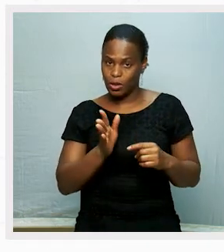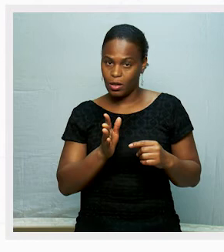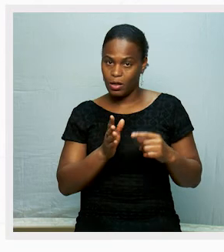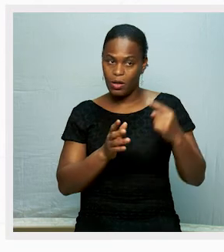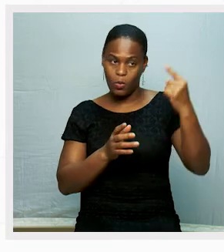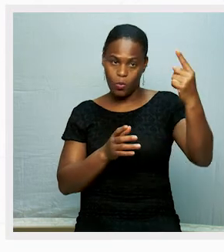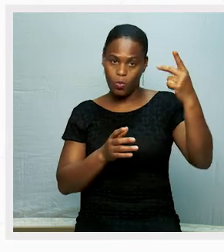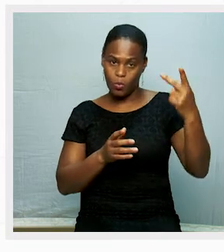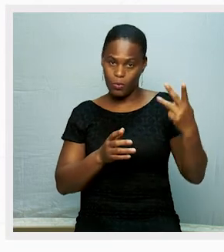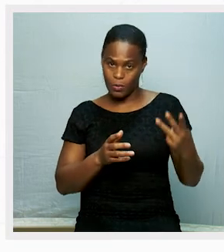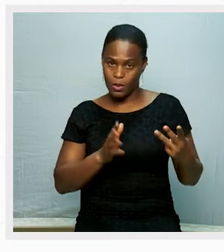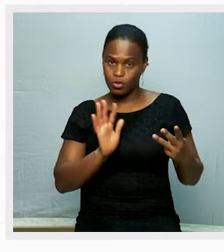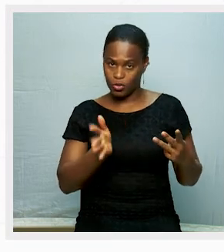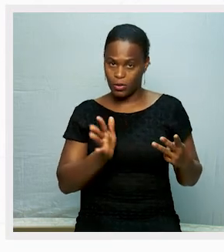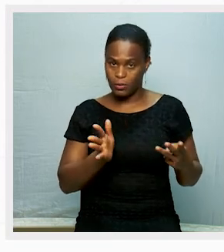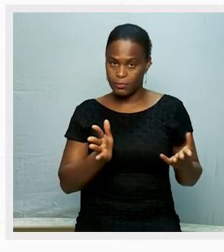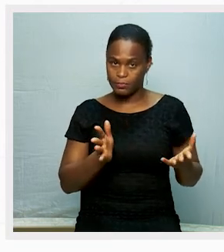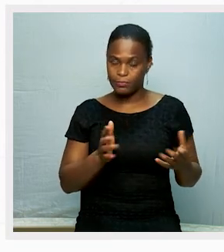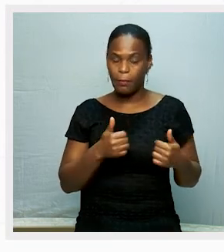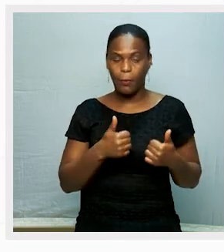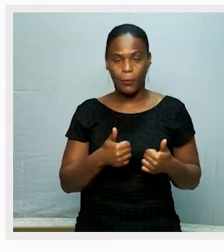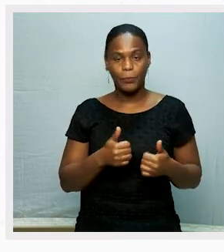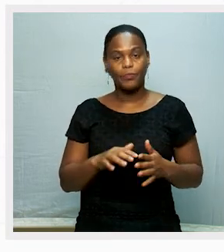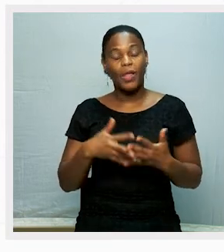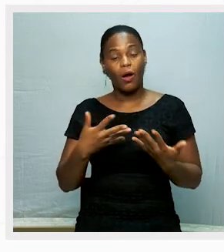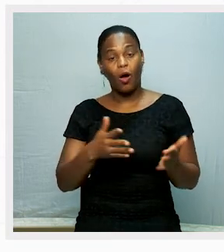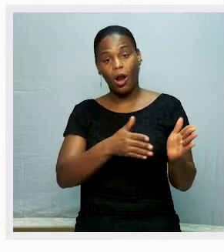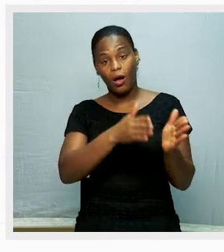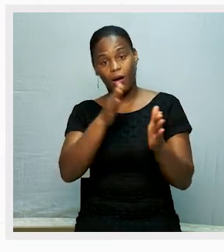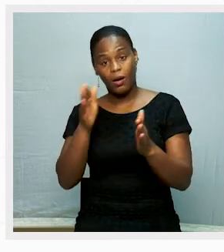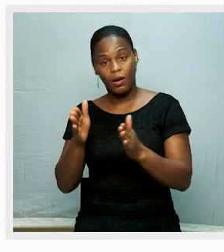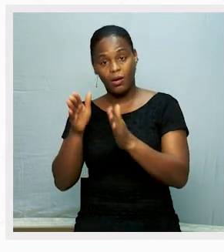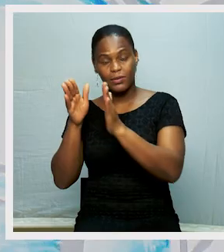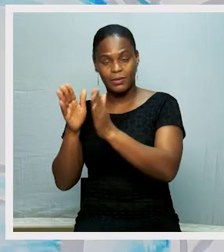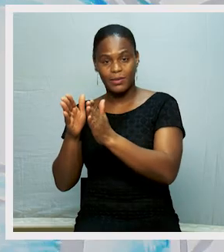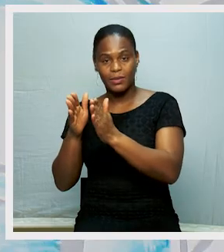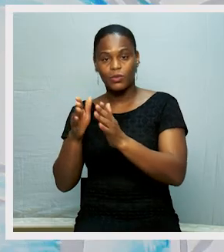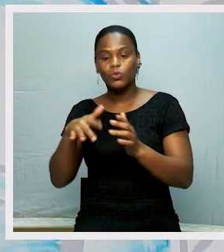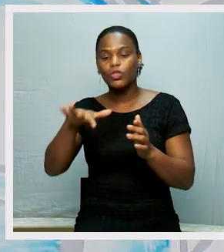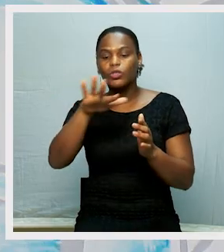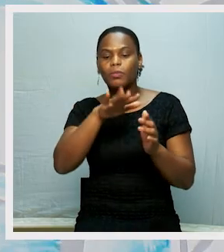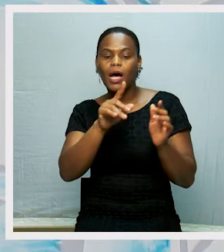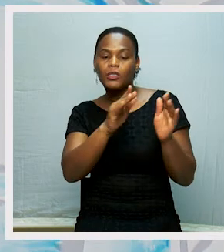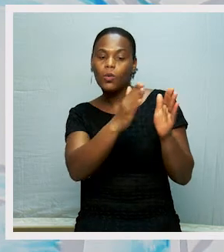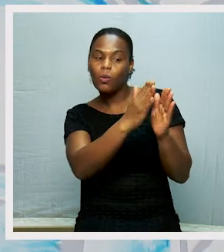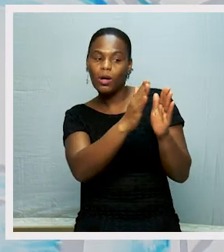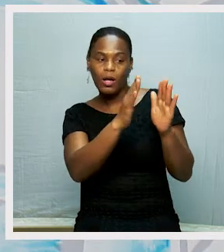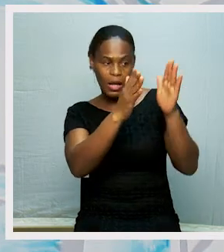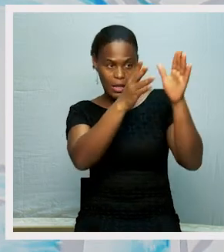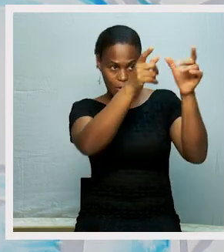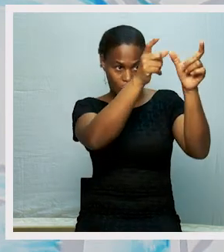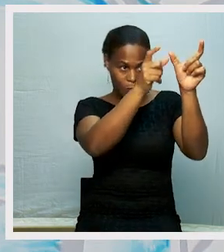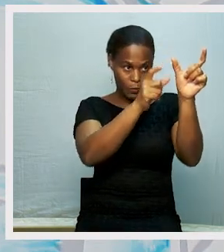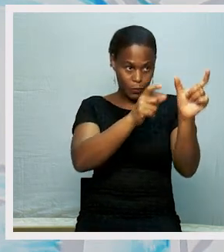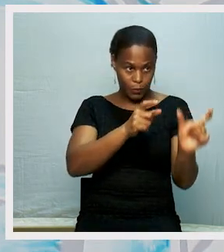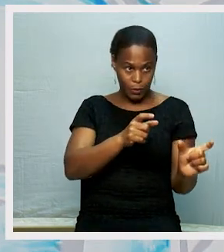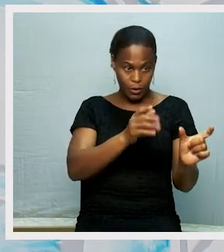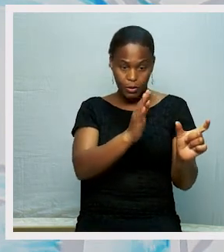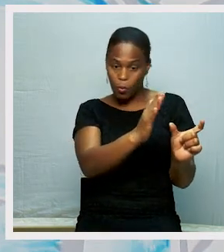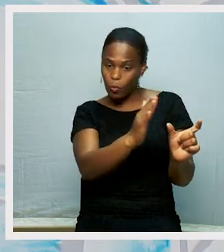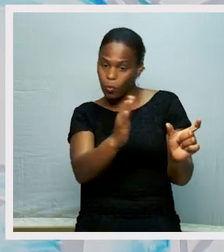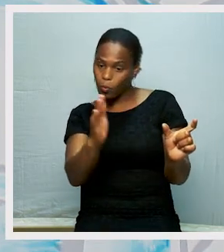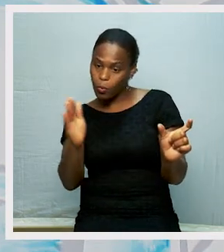as funções todas? Isso. Agora, do outro lado, nós vamos deixar um espaço para podermos fazer